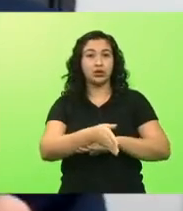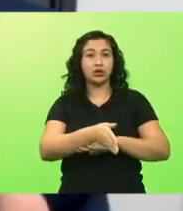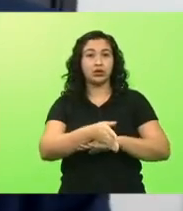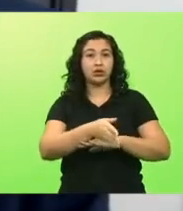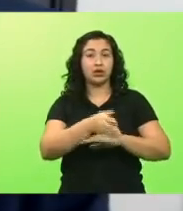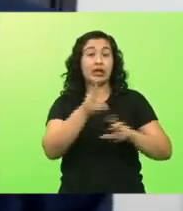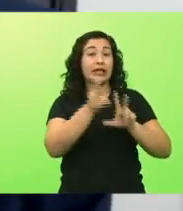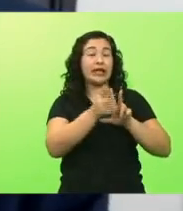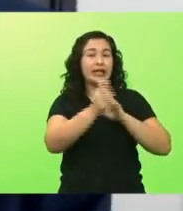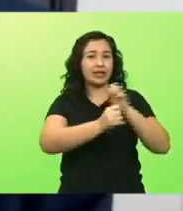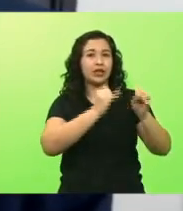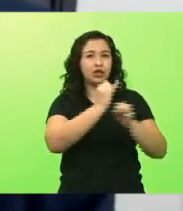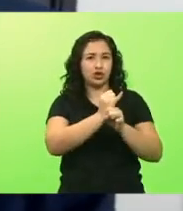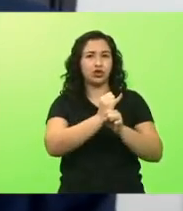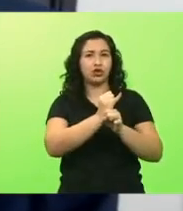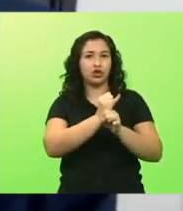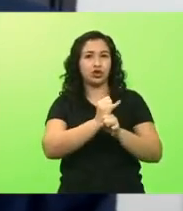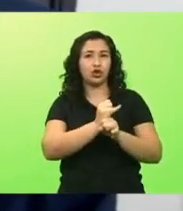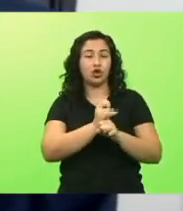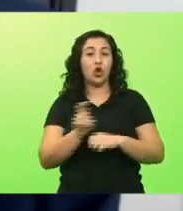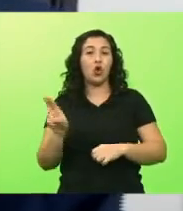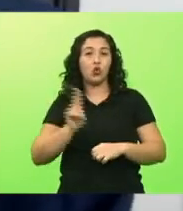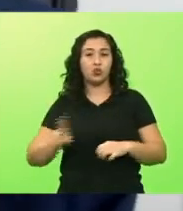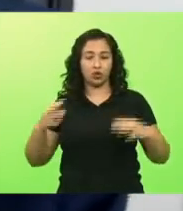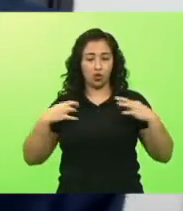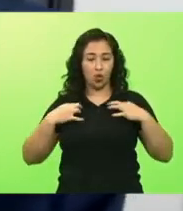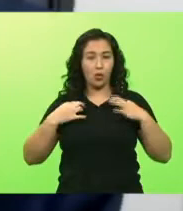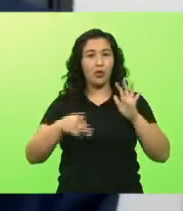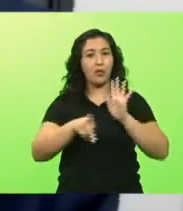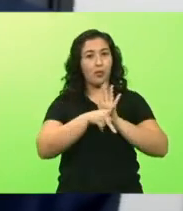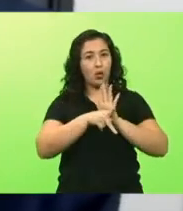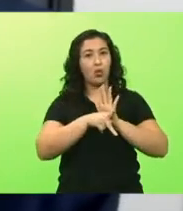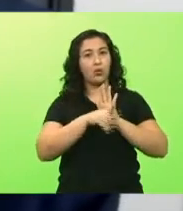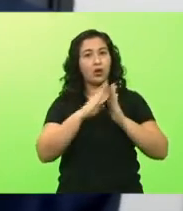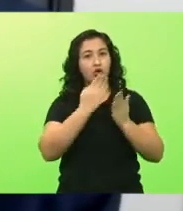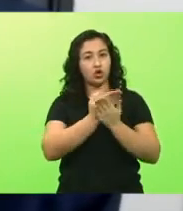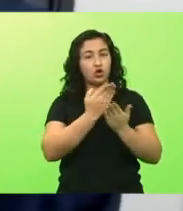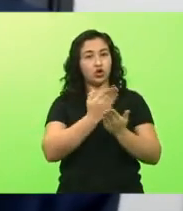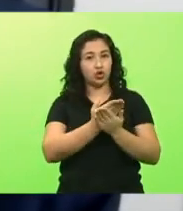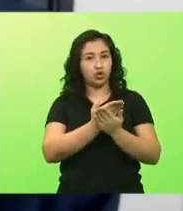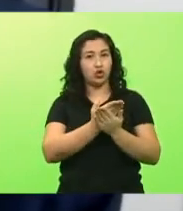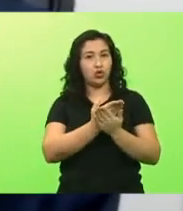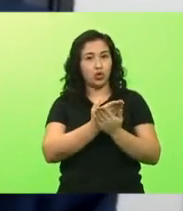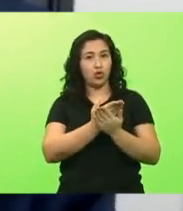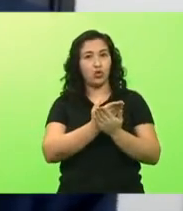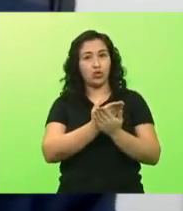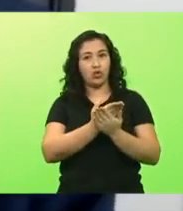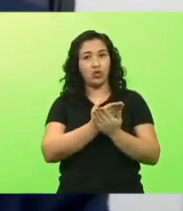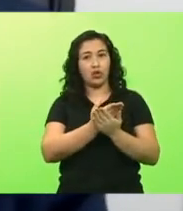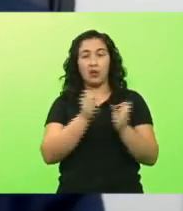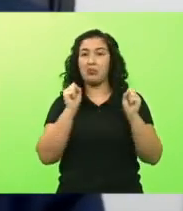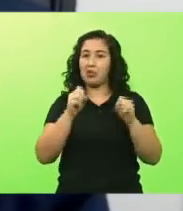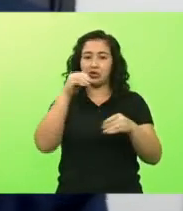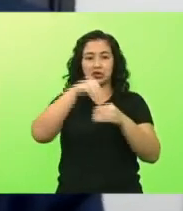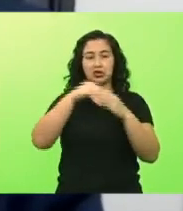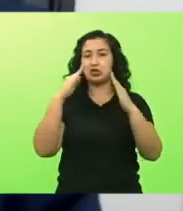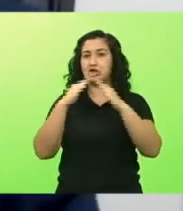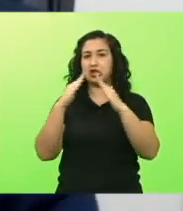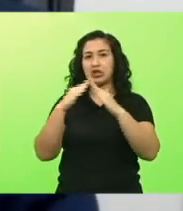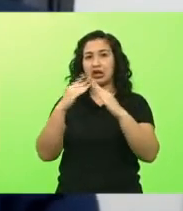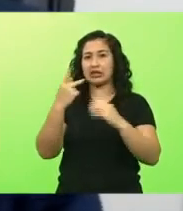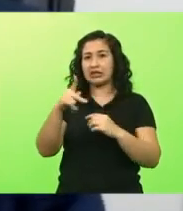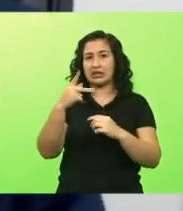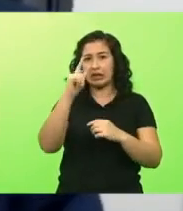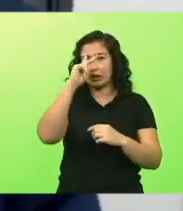que estar devidamente uniformizado, mesmo estando em casa. Tá? Então, essa